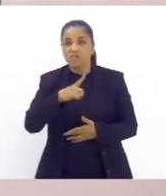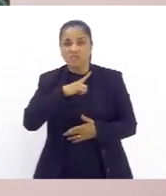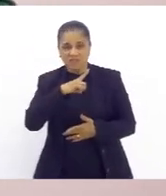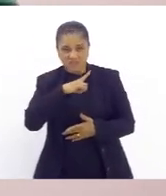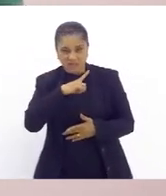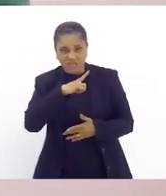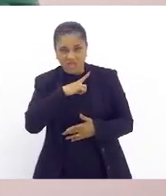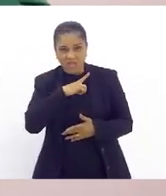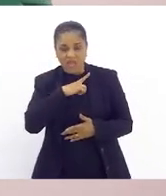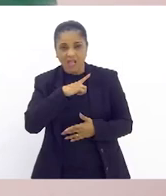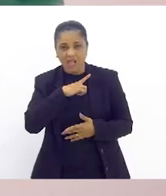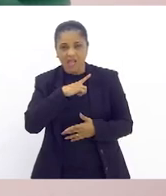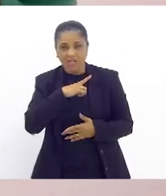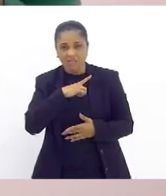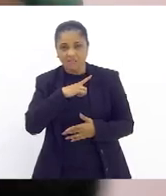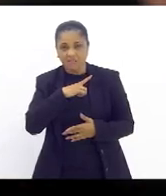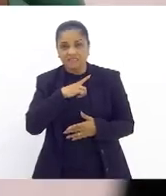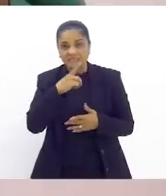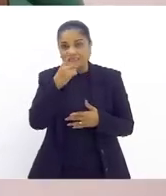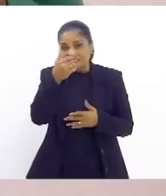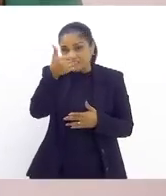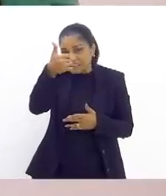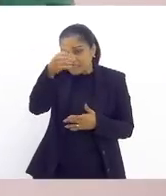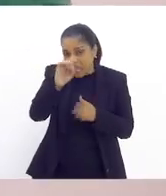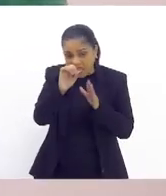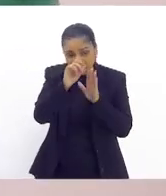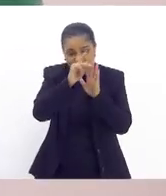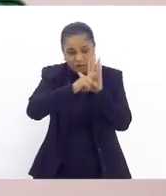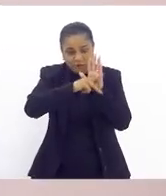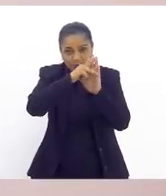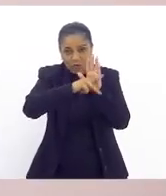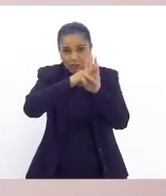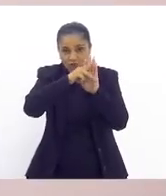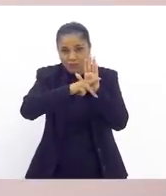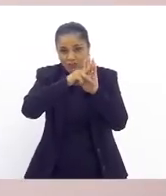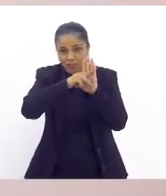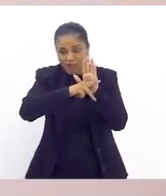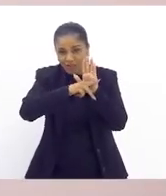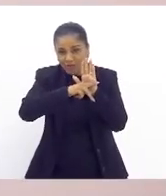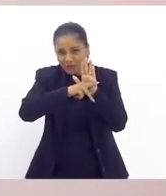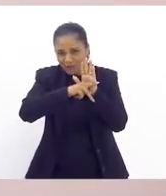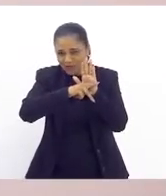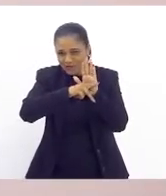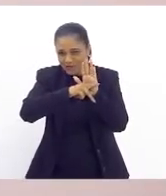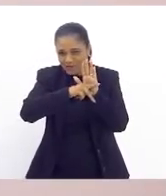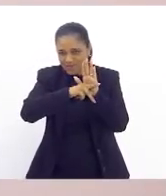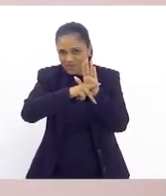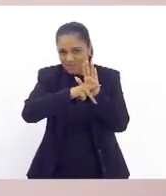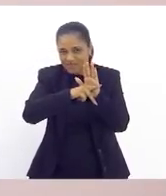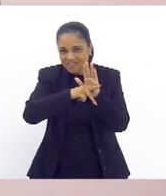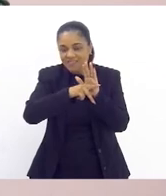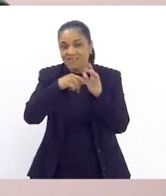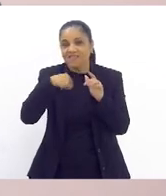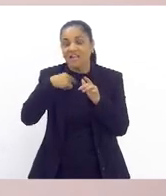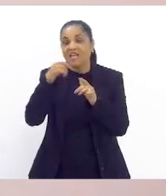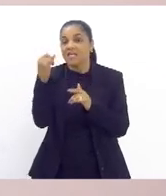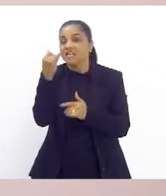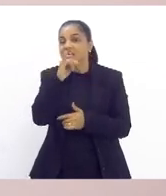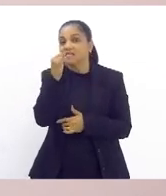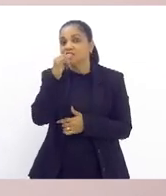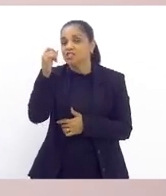por baixo 10 projetos arquivados de fazenda de energia solar no meu Município